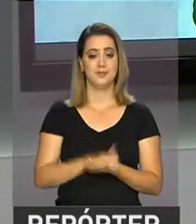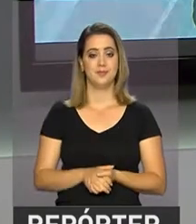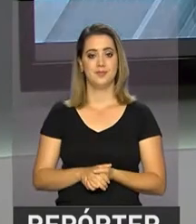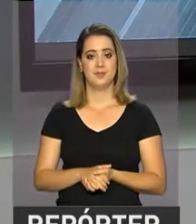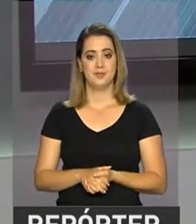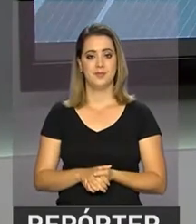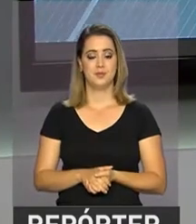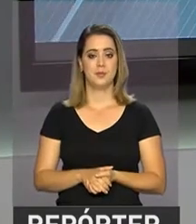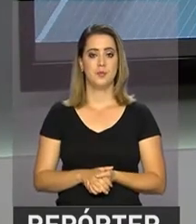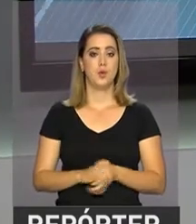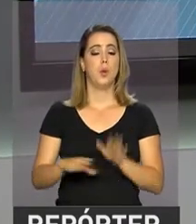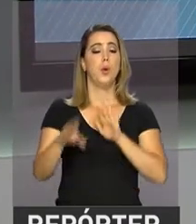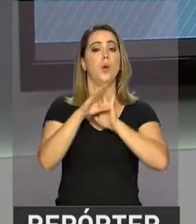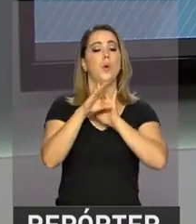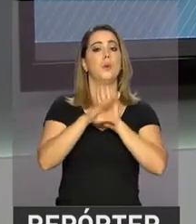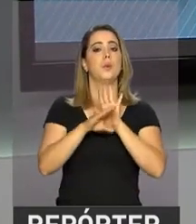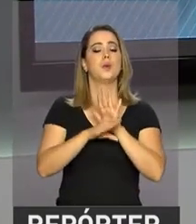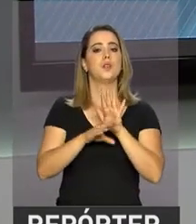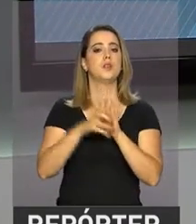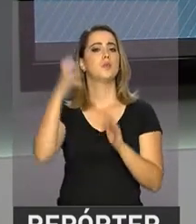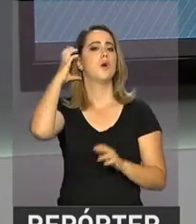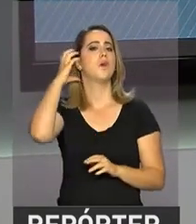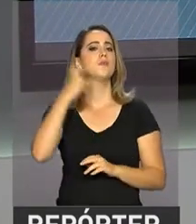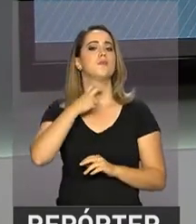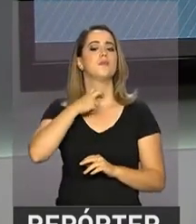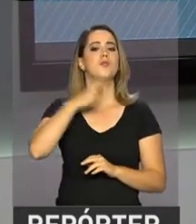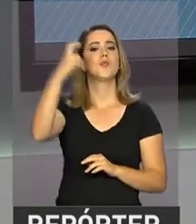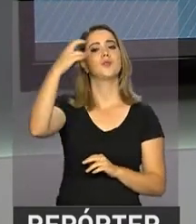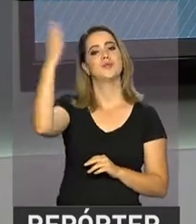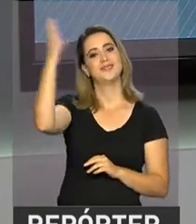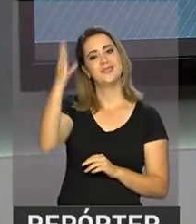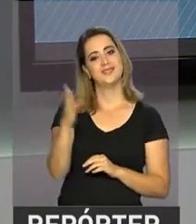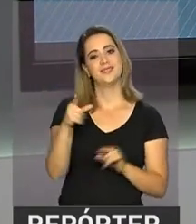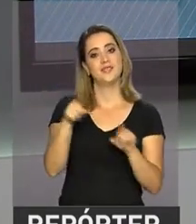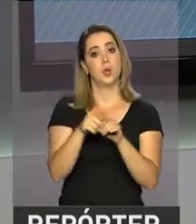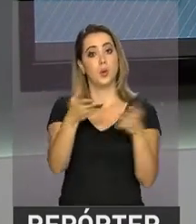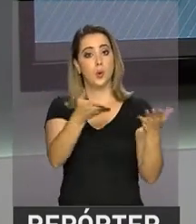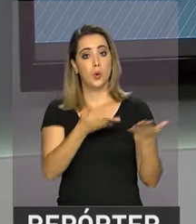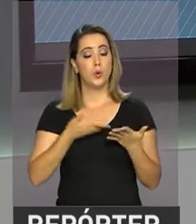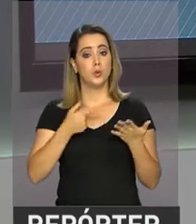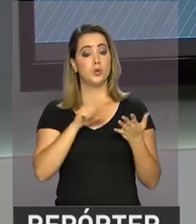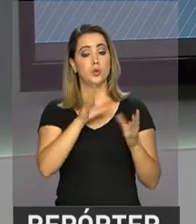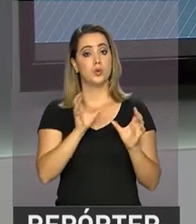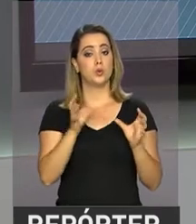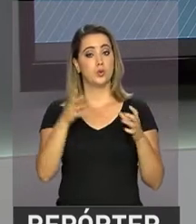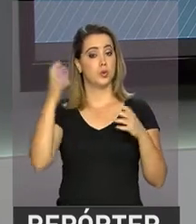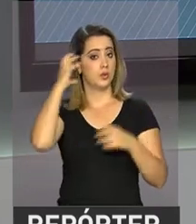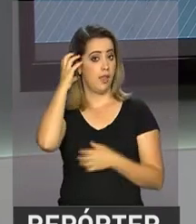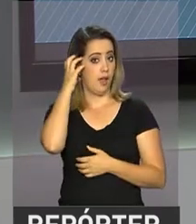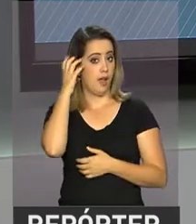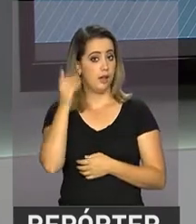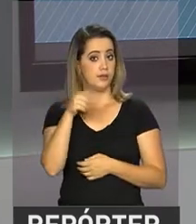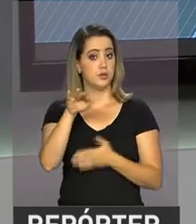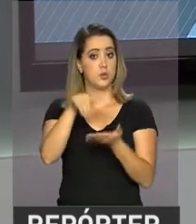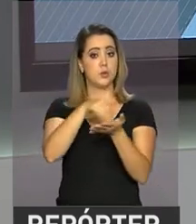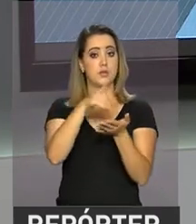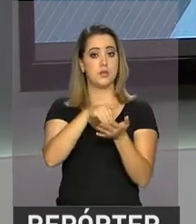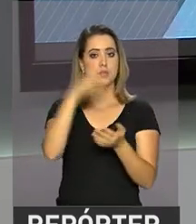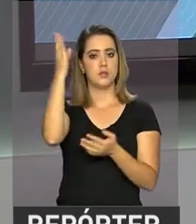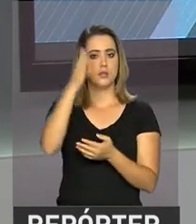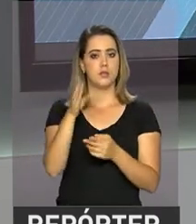o programa voz do brasil recebe hoje nos estúdios o secretário nacional de juventude